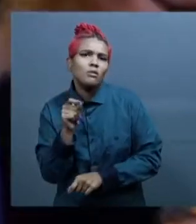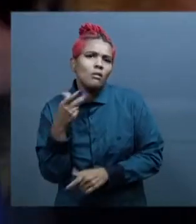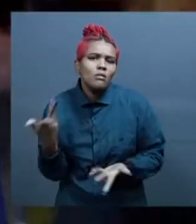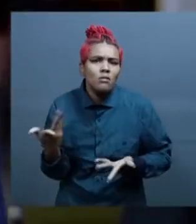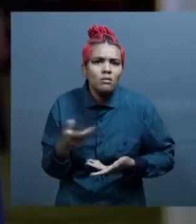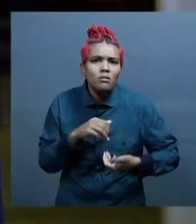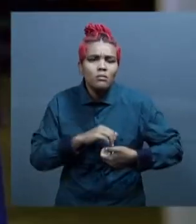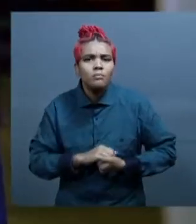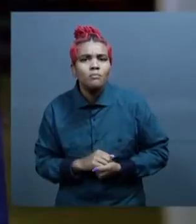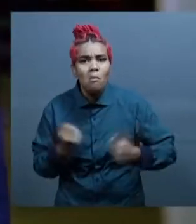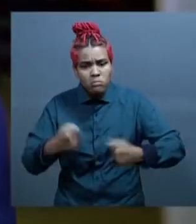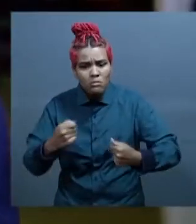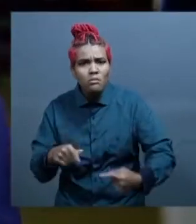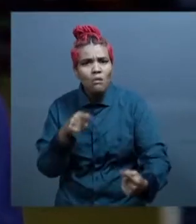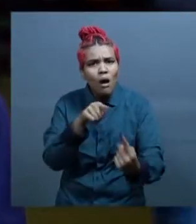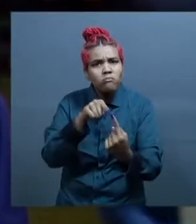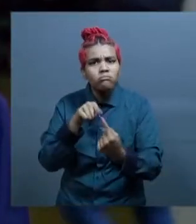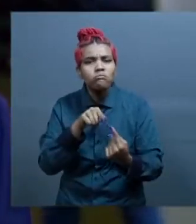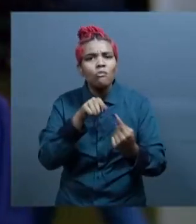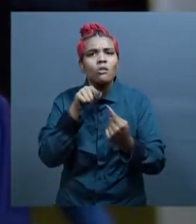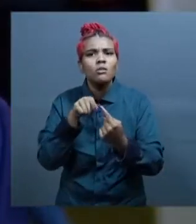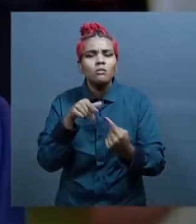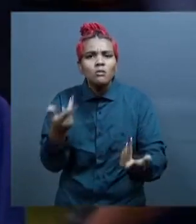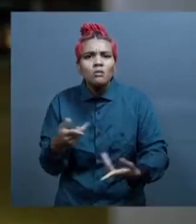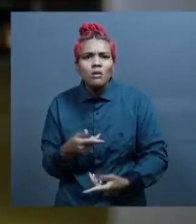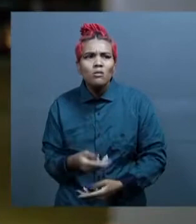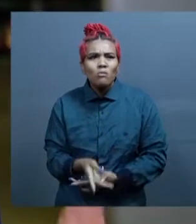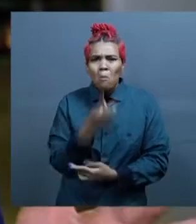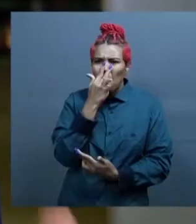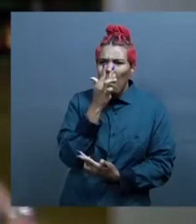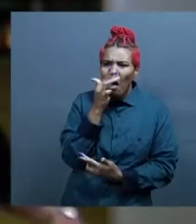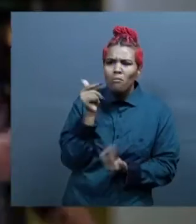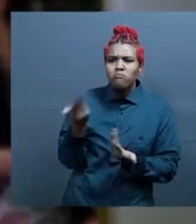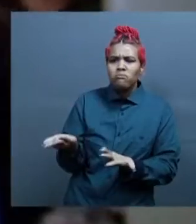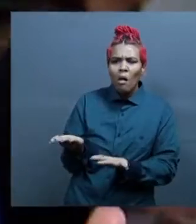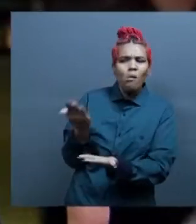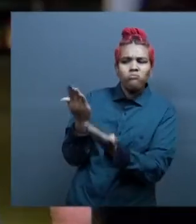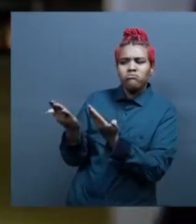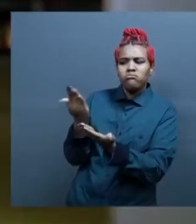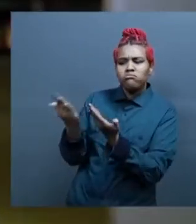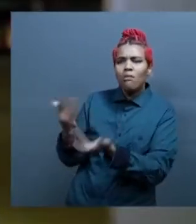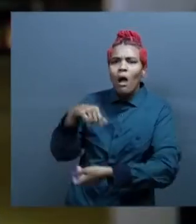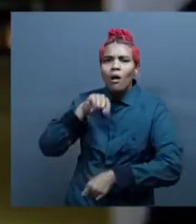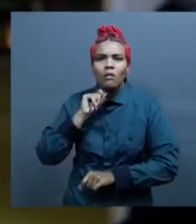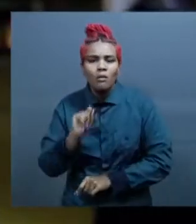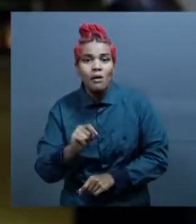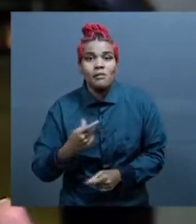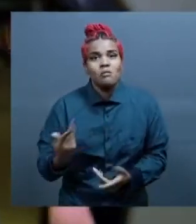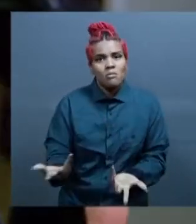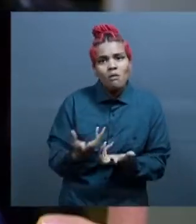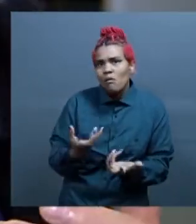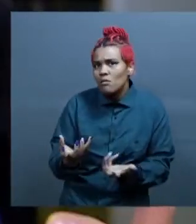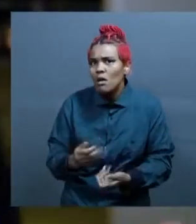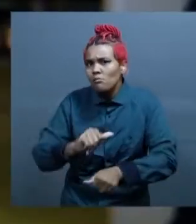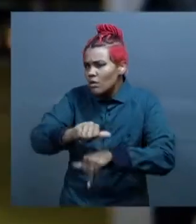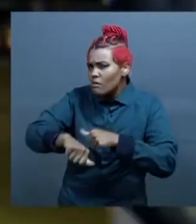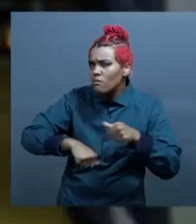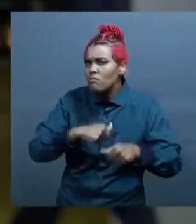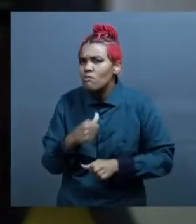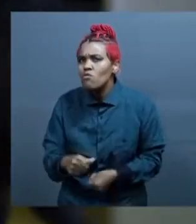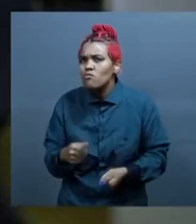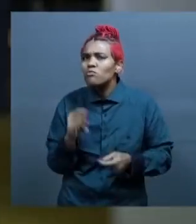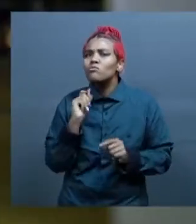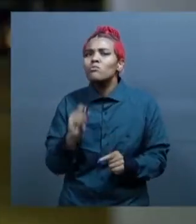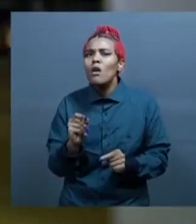forma bem específica sou de forma muito estranha o quanto eu espero que essa medida do governo essa mudança de posicionamento